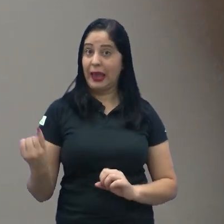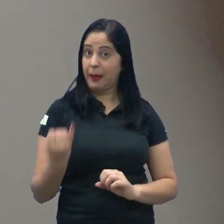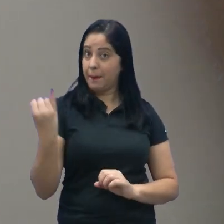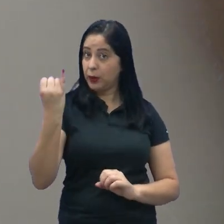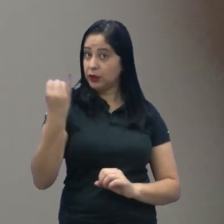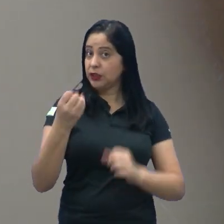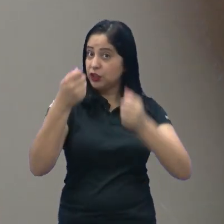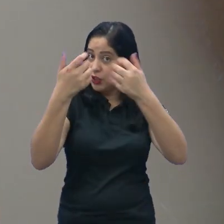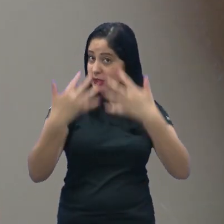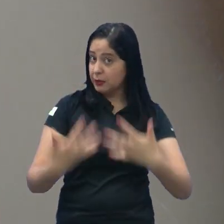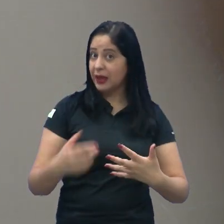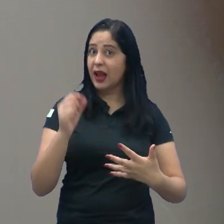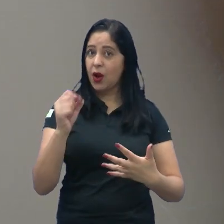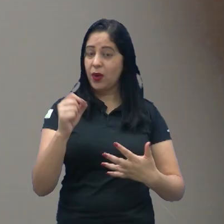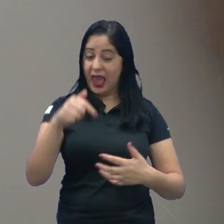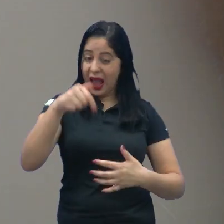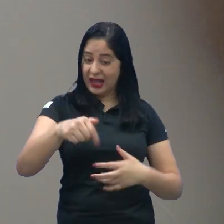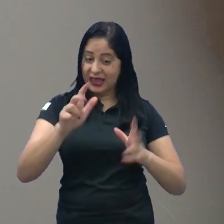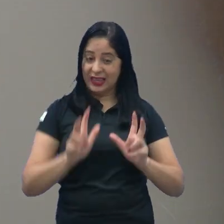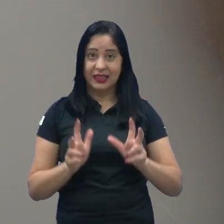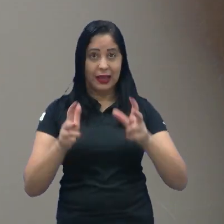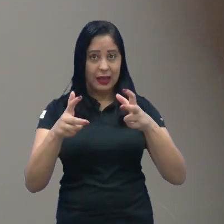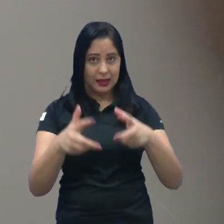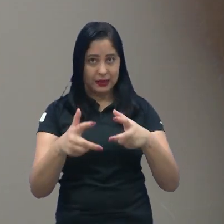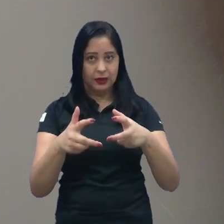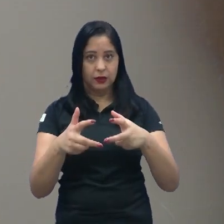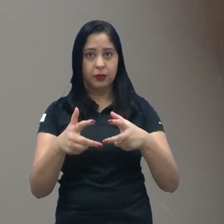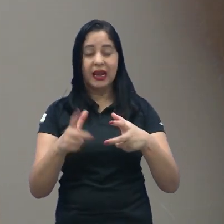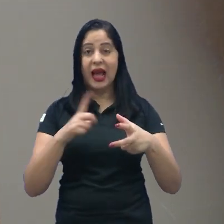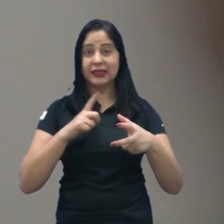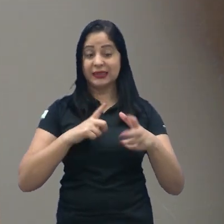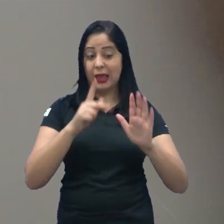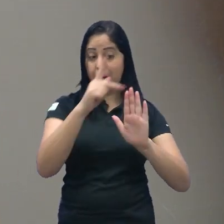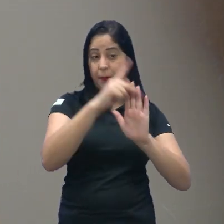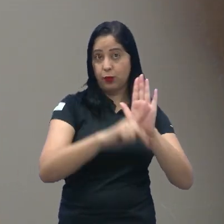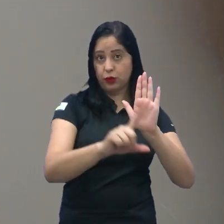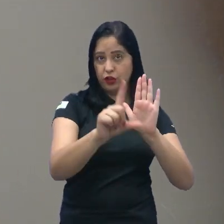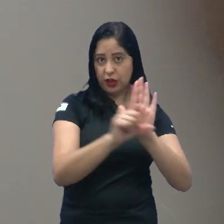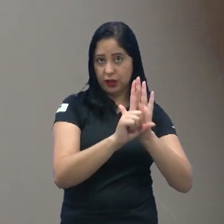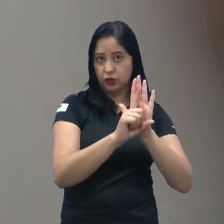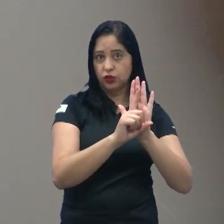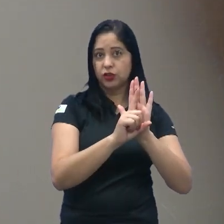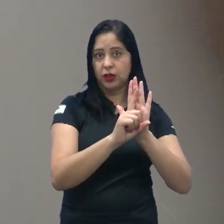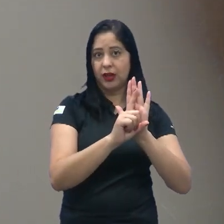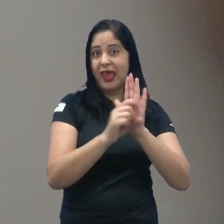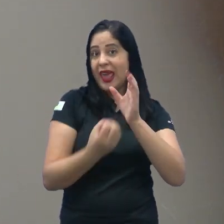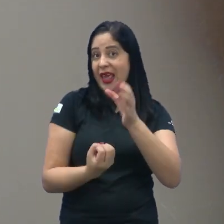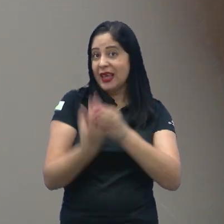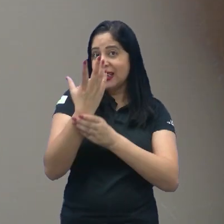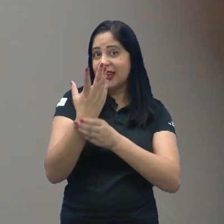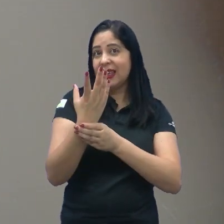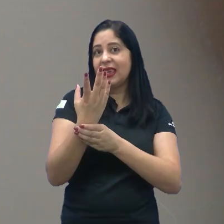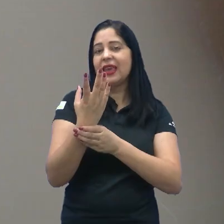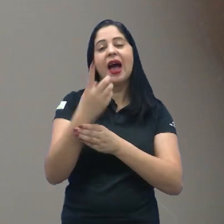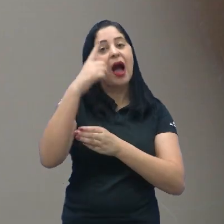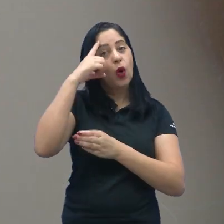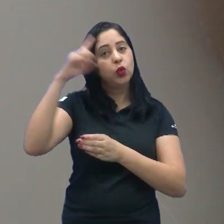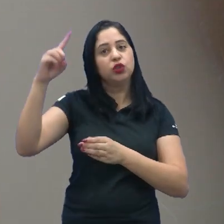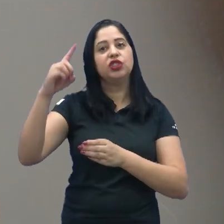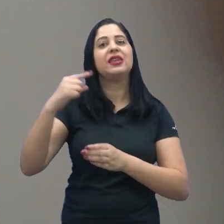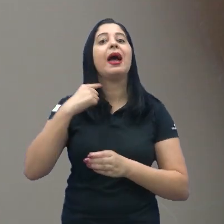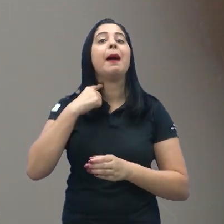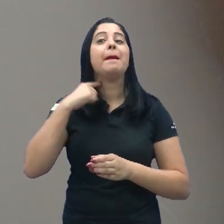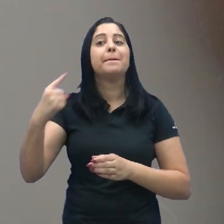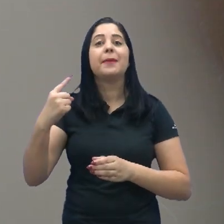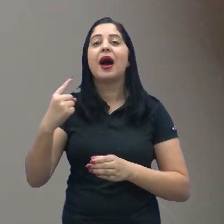aqui na Câmara Municipal de São José dos Campos tramita um projeto de lei para instituir a campanha Maio Furta Cor. O que é